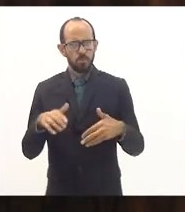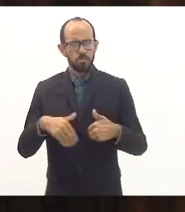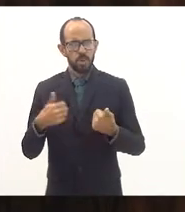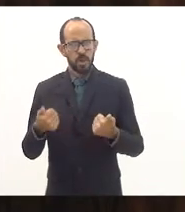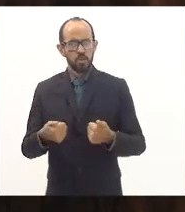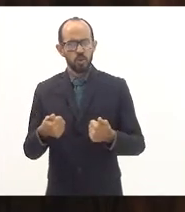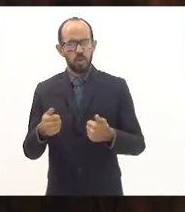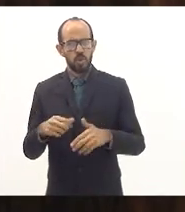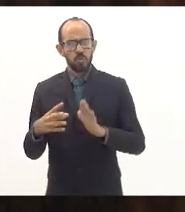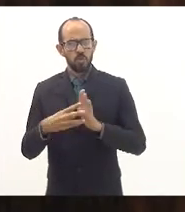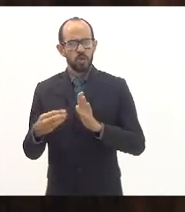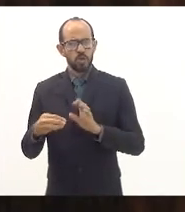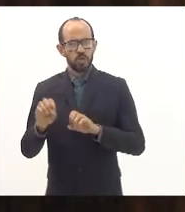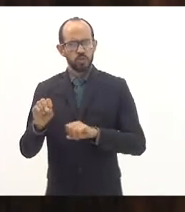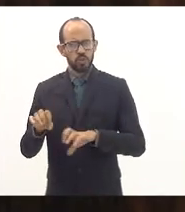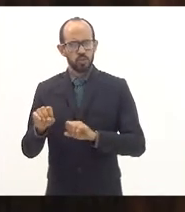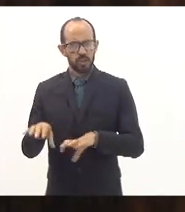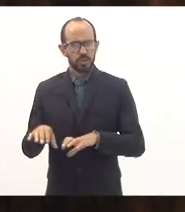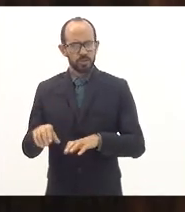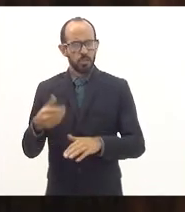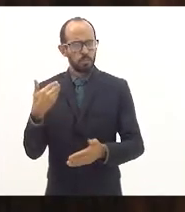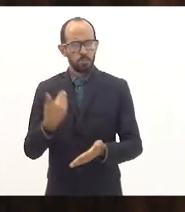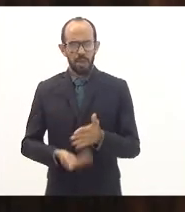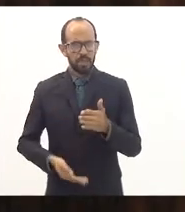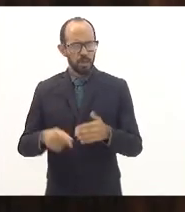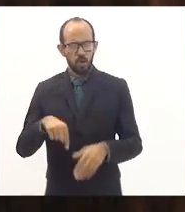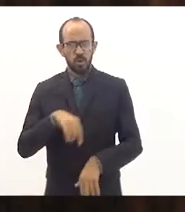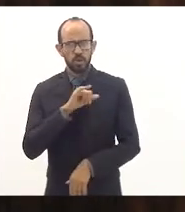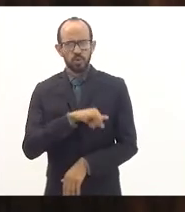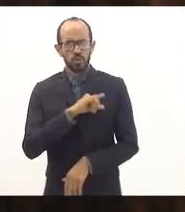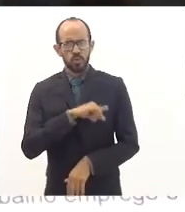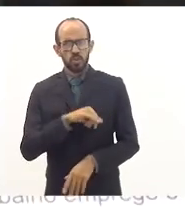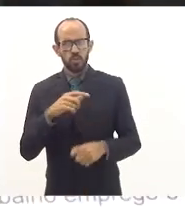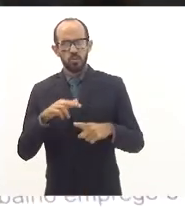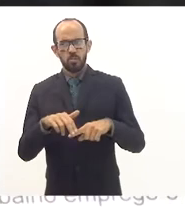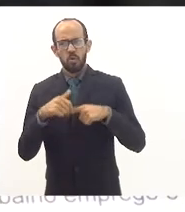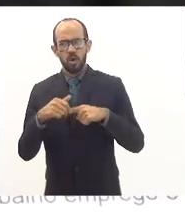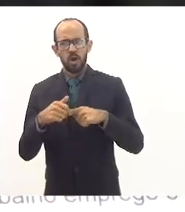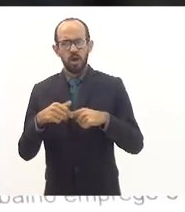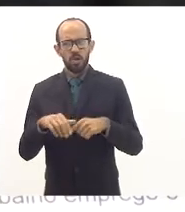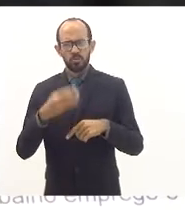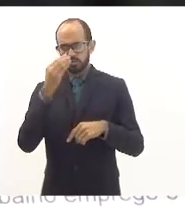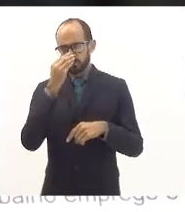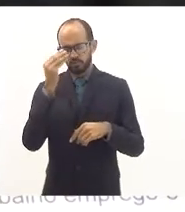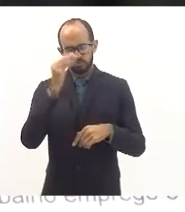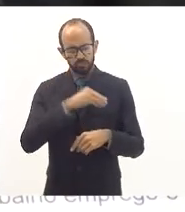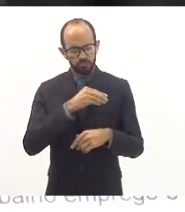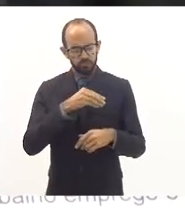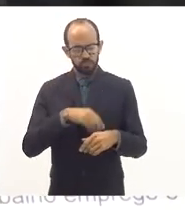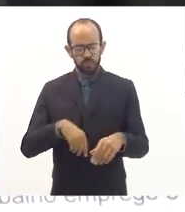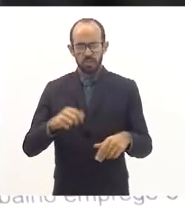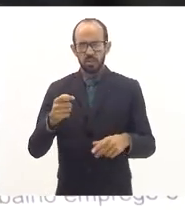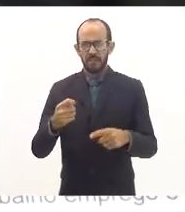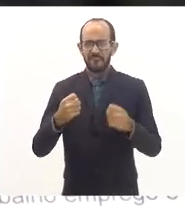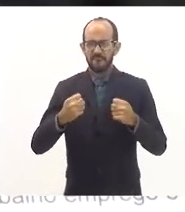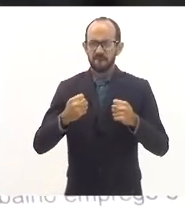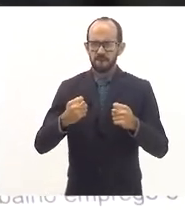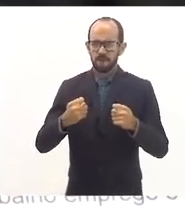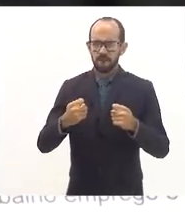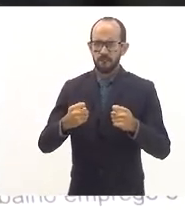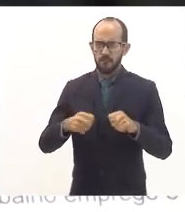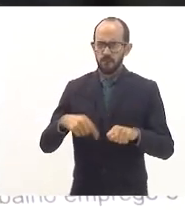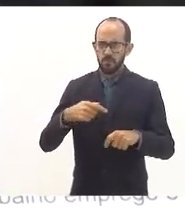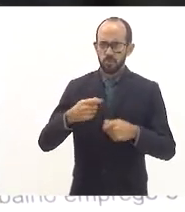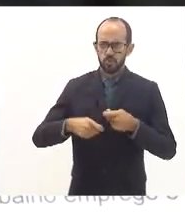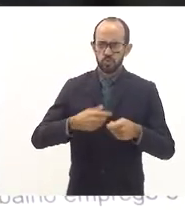já experimentado no Brasil, se perdesse pelo descaso e pela mesquinharia dos governantes